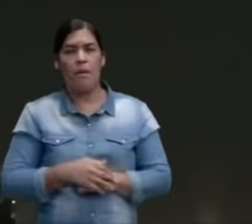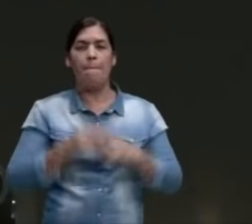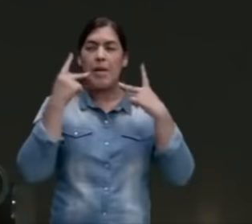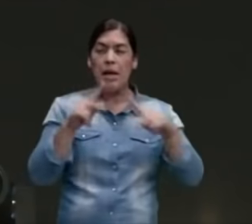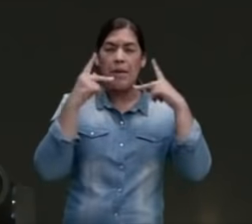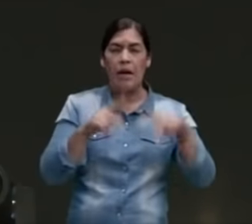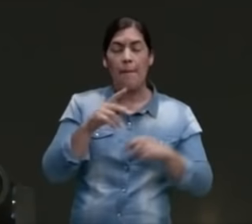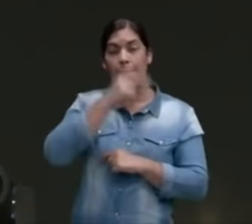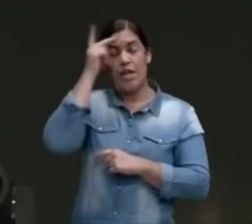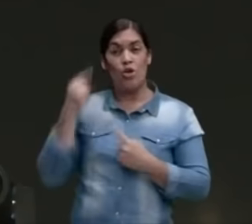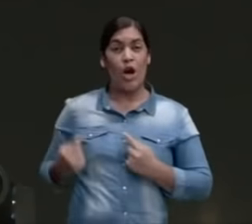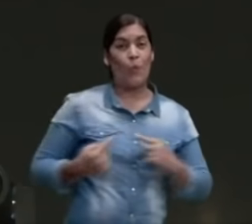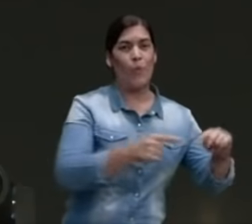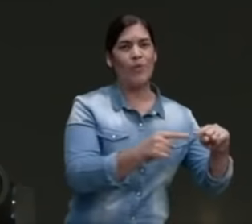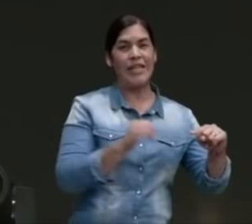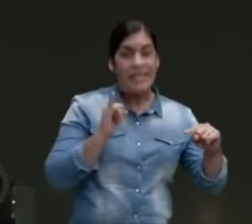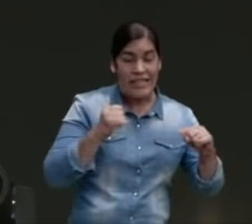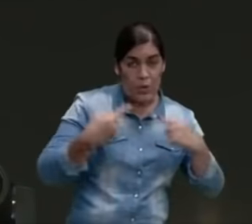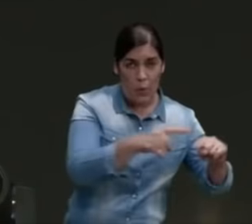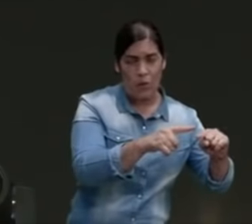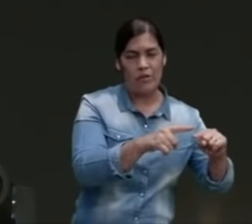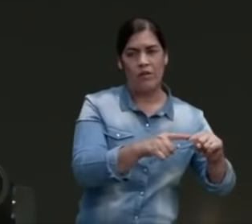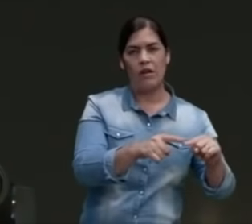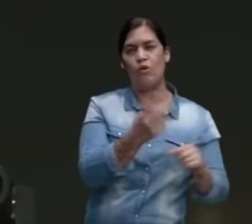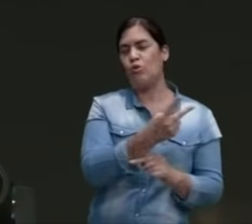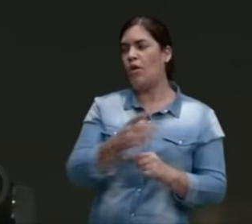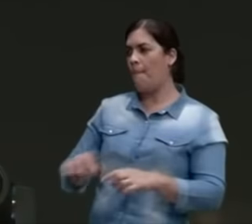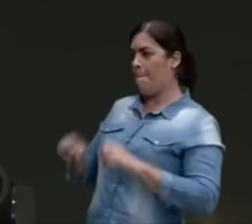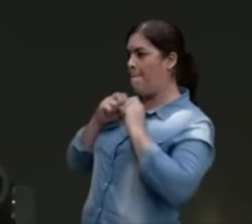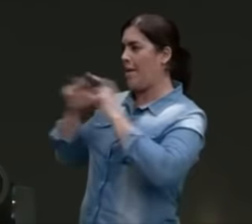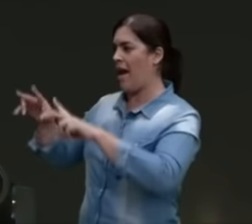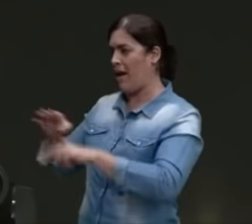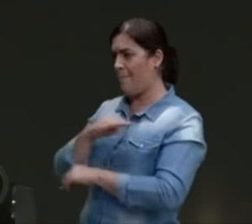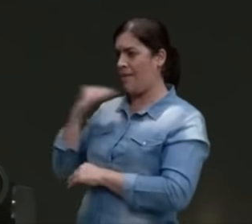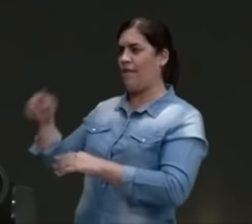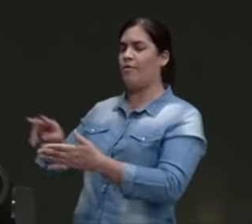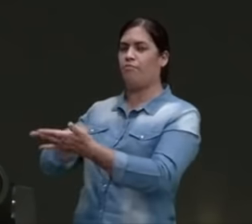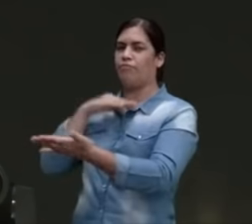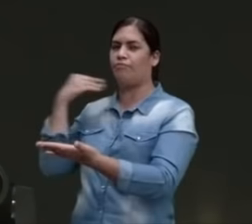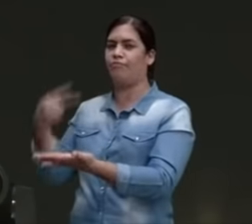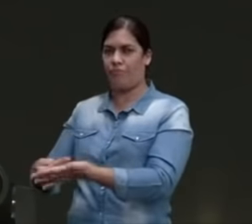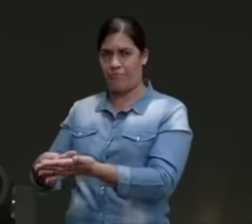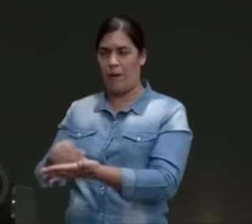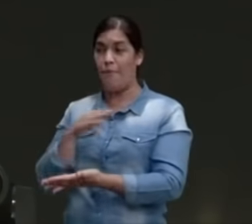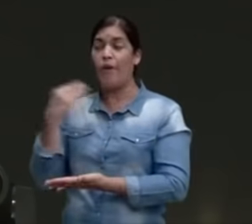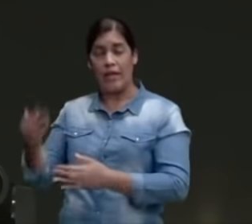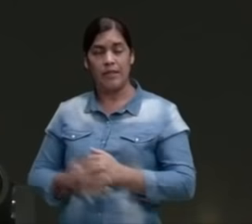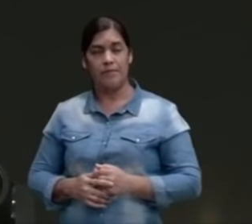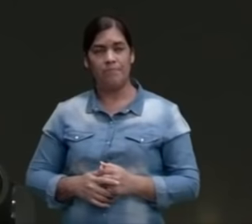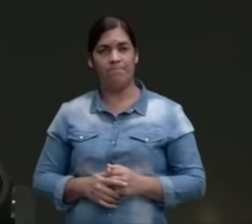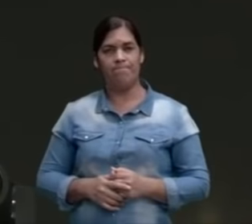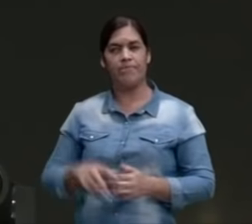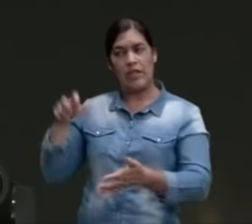contra elas, porque quem se levantasse contra, eles mandavam pragas, Deus fazia sinais e maravilhas, e as pessoas